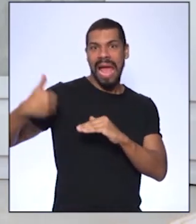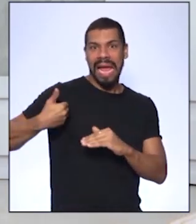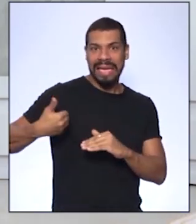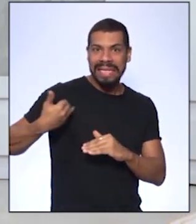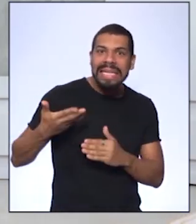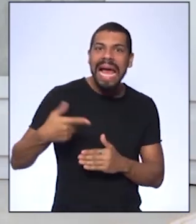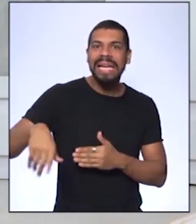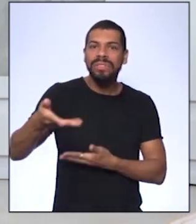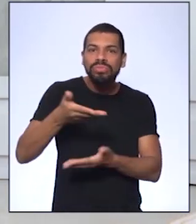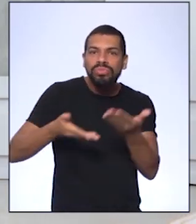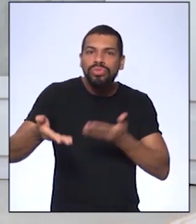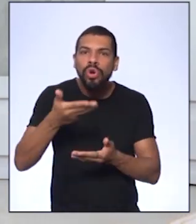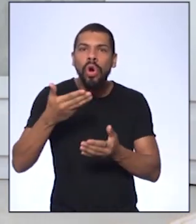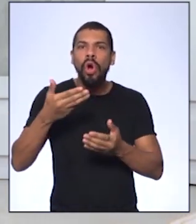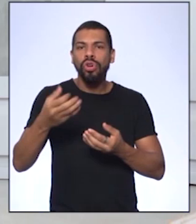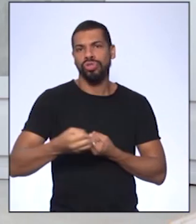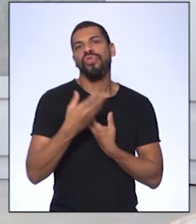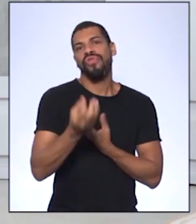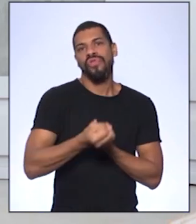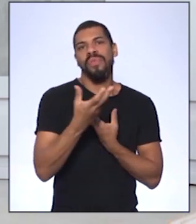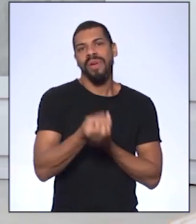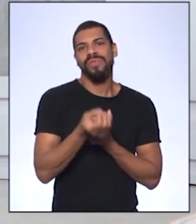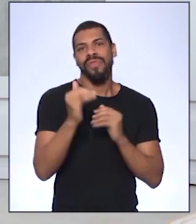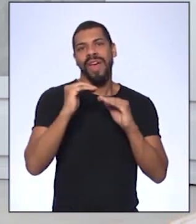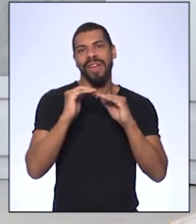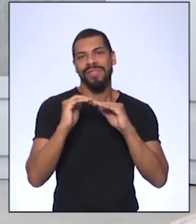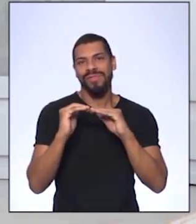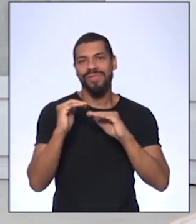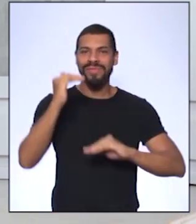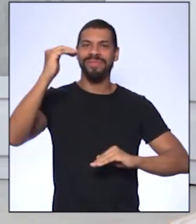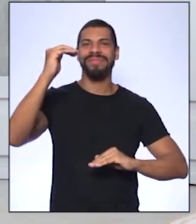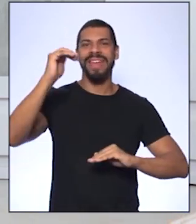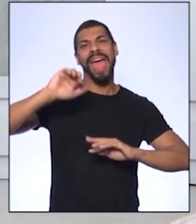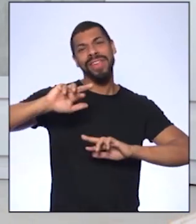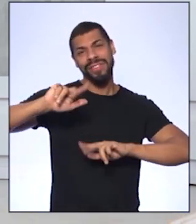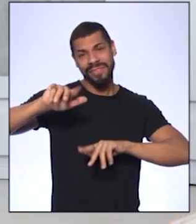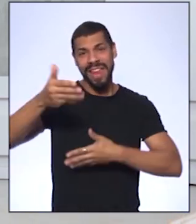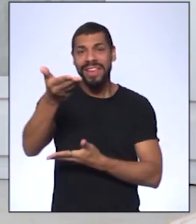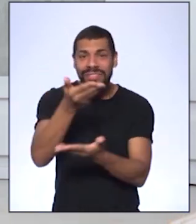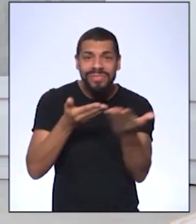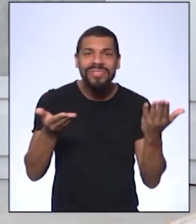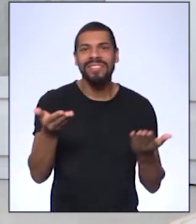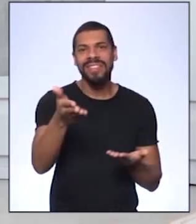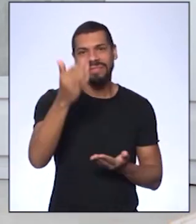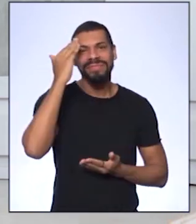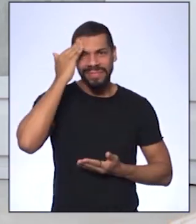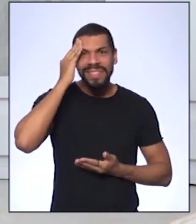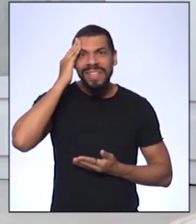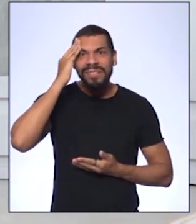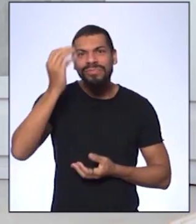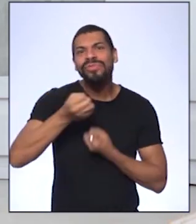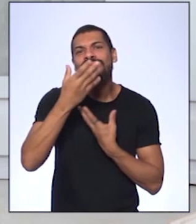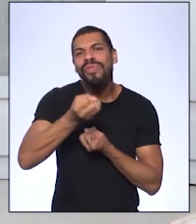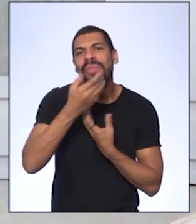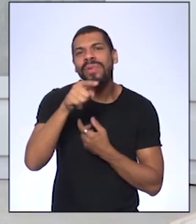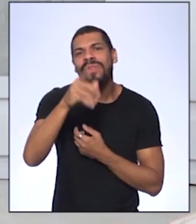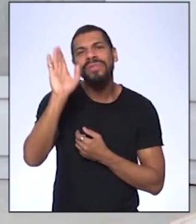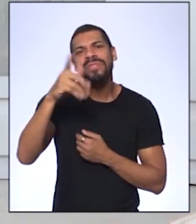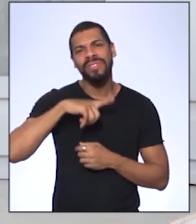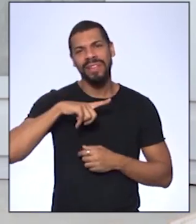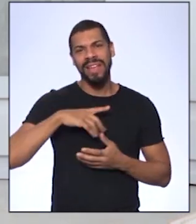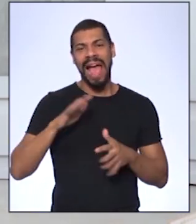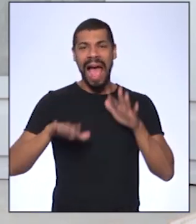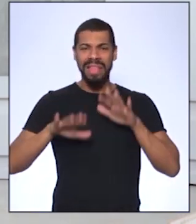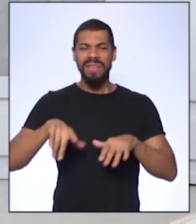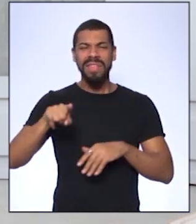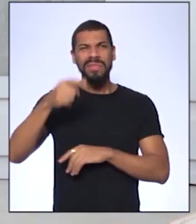meninos têm em relação a um conteúdo é um pouco diferente do que você tem. É por isso que às vezes